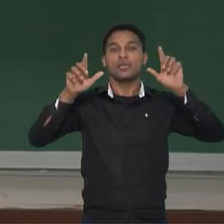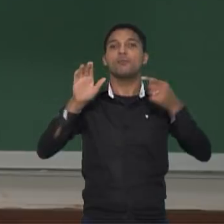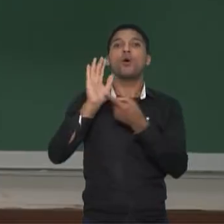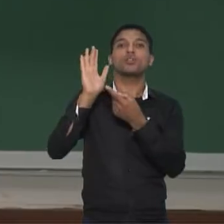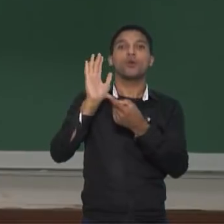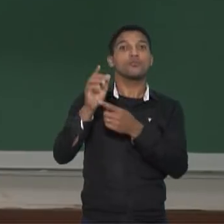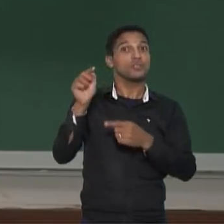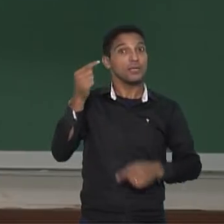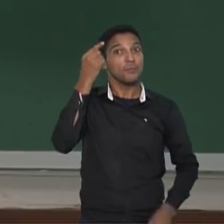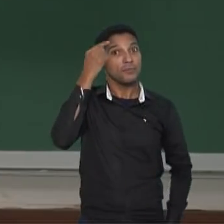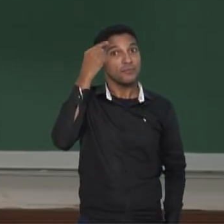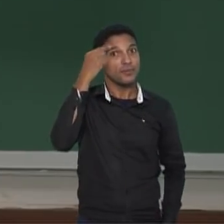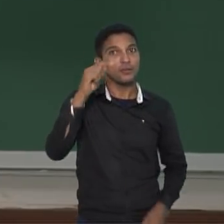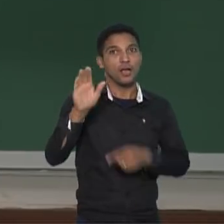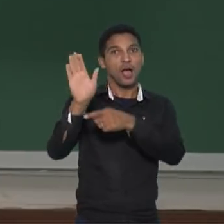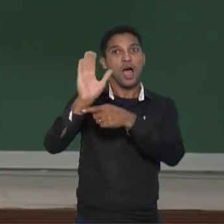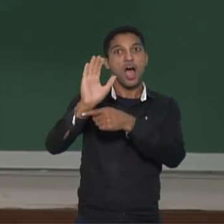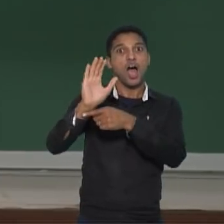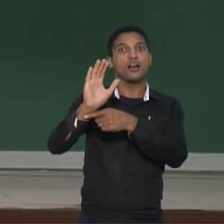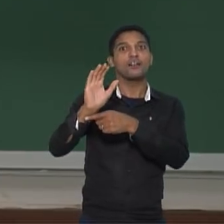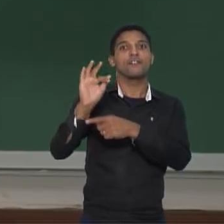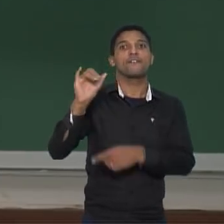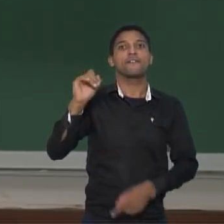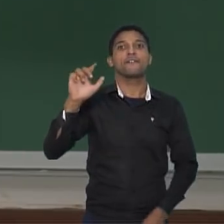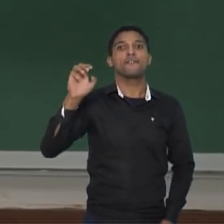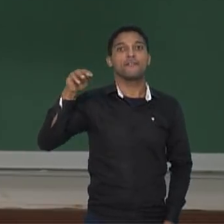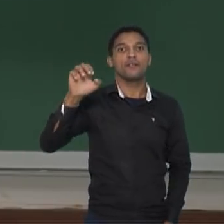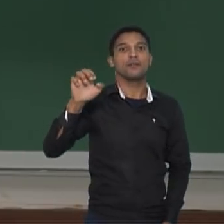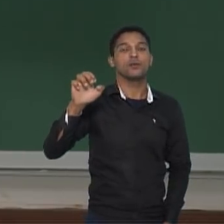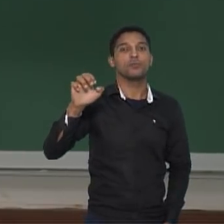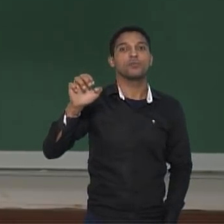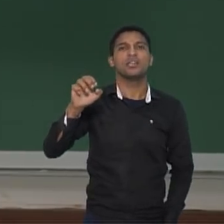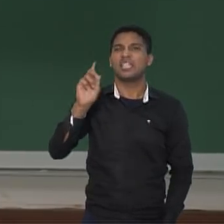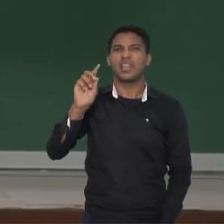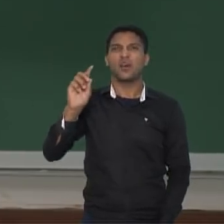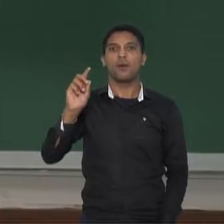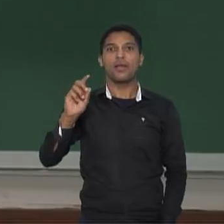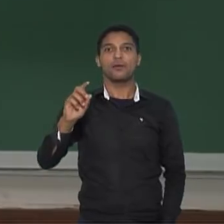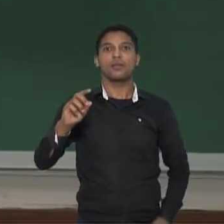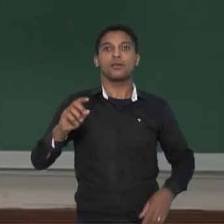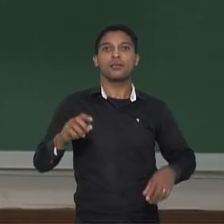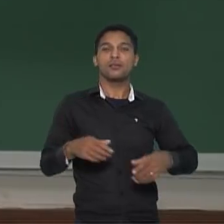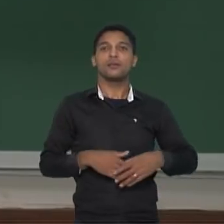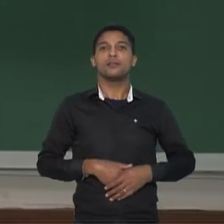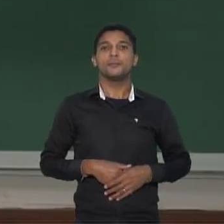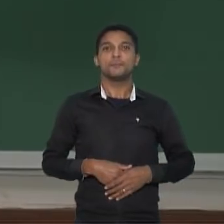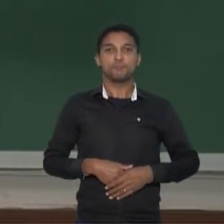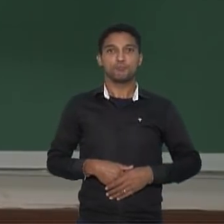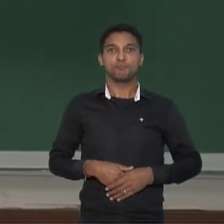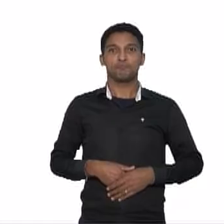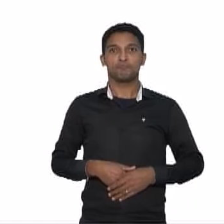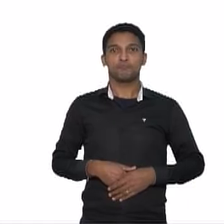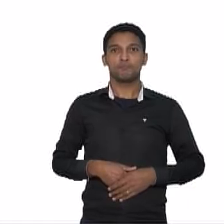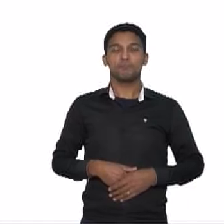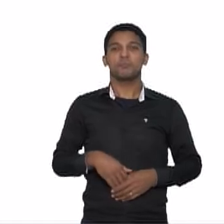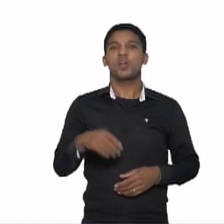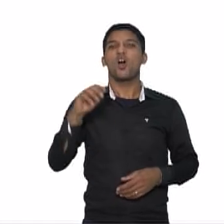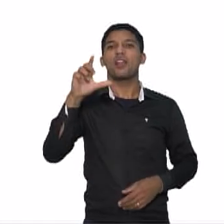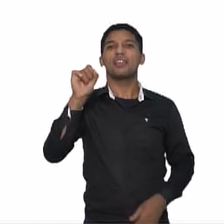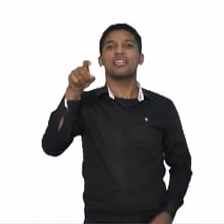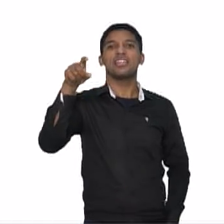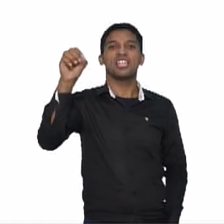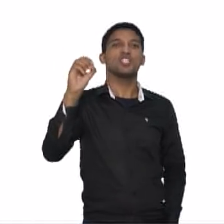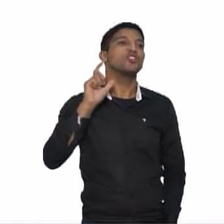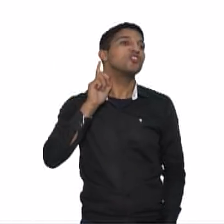alguns filminhos aqui que nem são diretamente documentários, assim, né? O Lixo Extraordinário